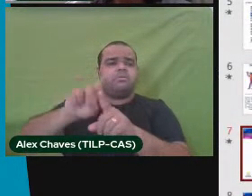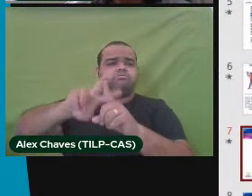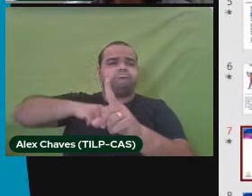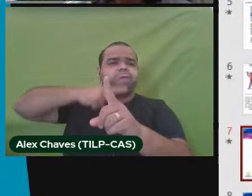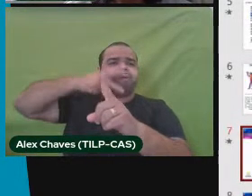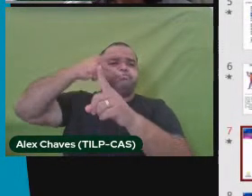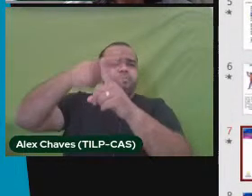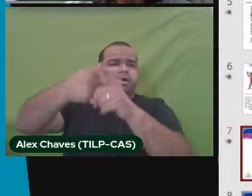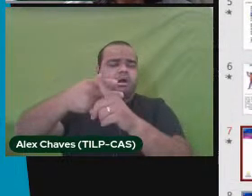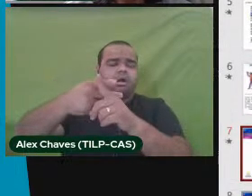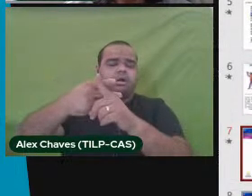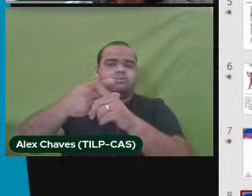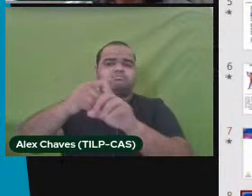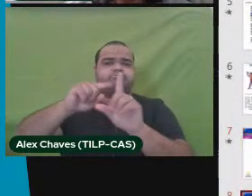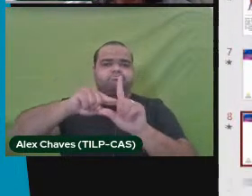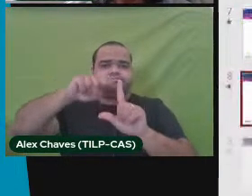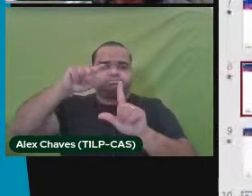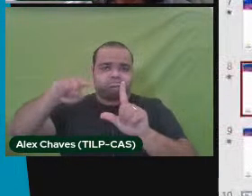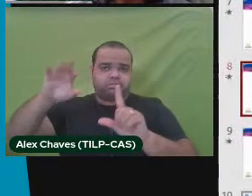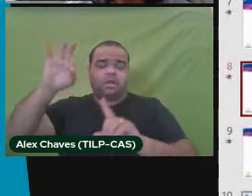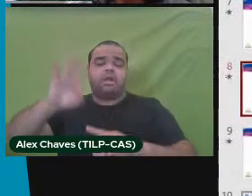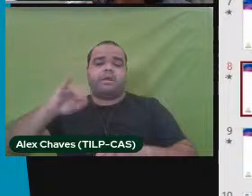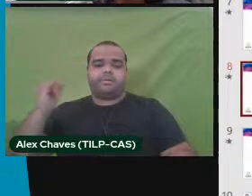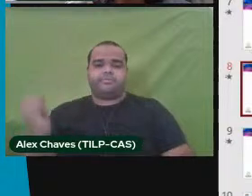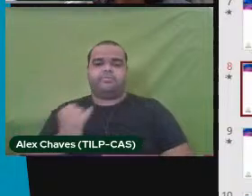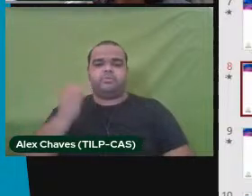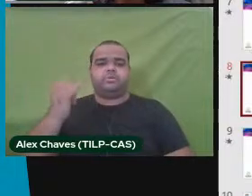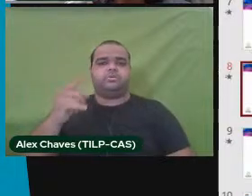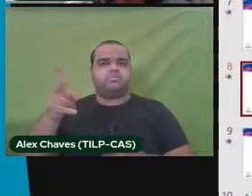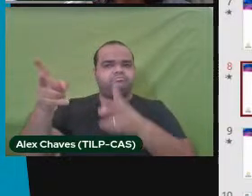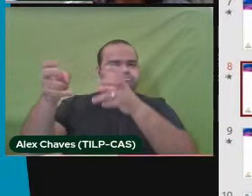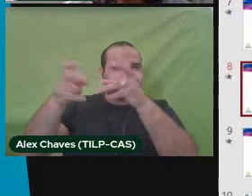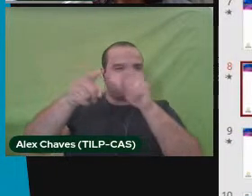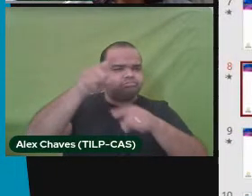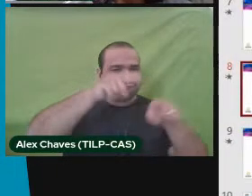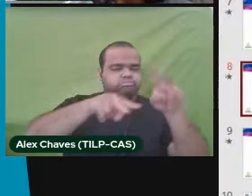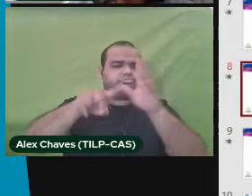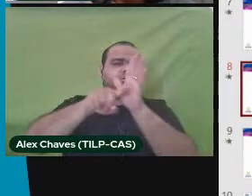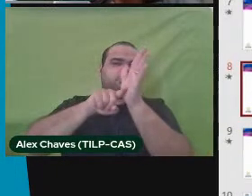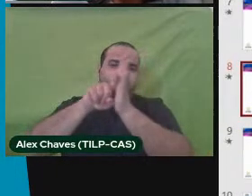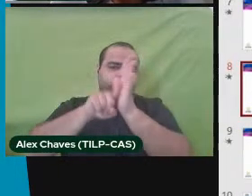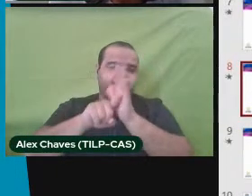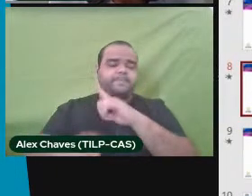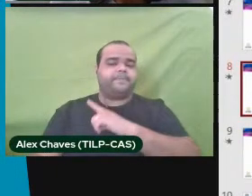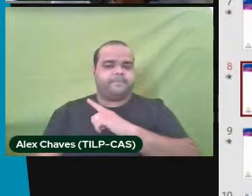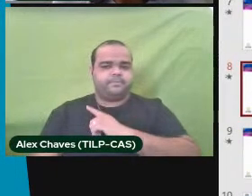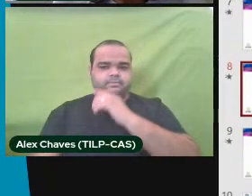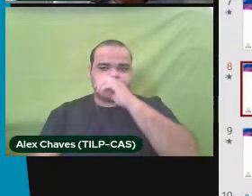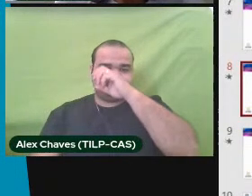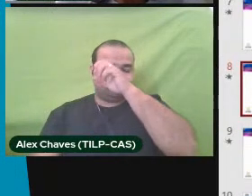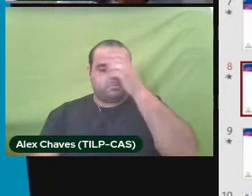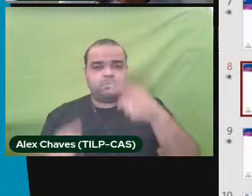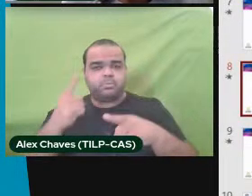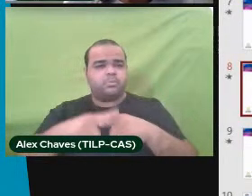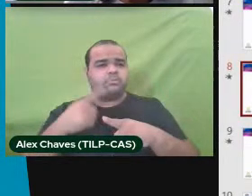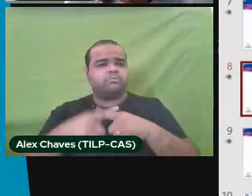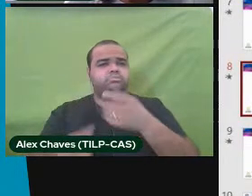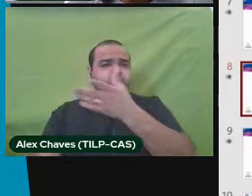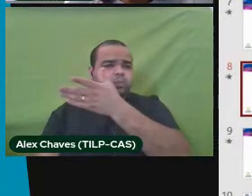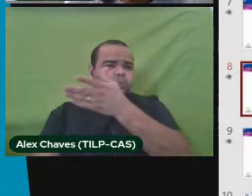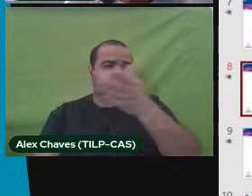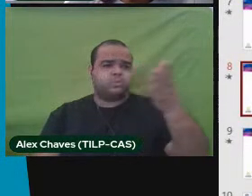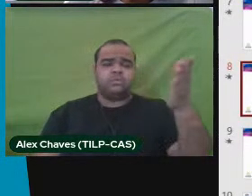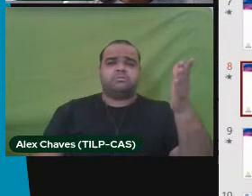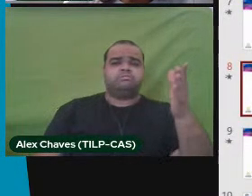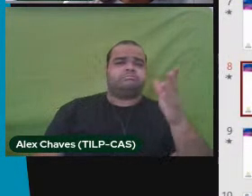percentual, ele é muito importante de ser analisado. Porque nós, como educadores, podemos até criar